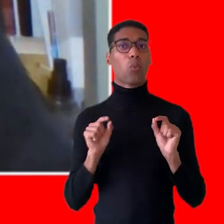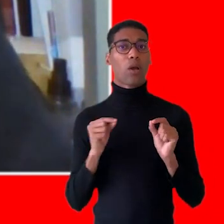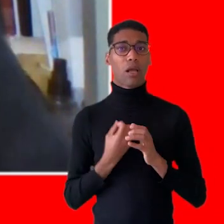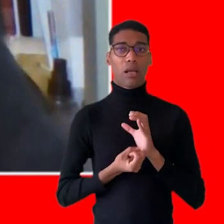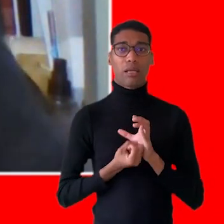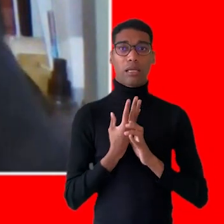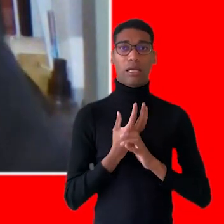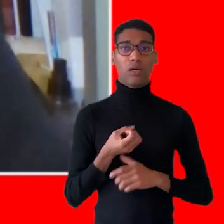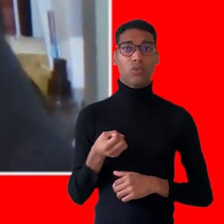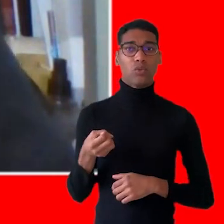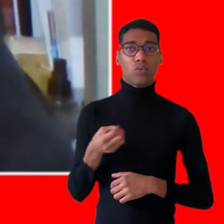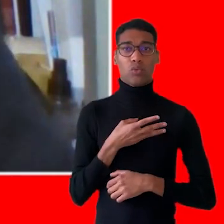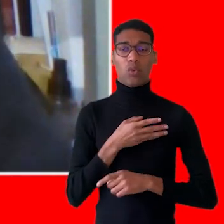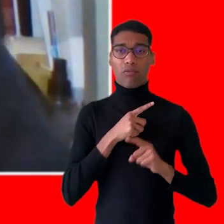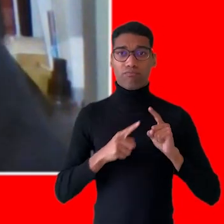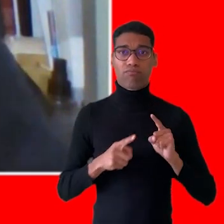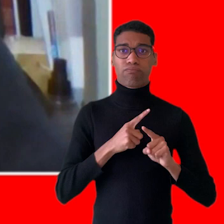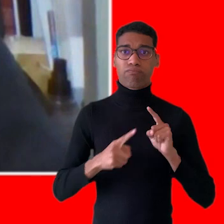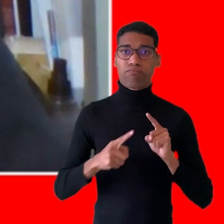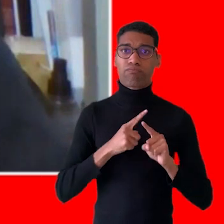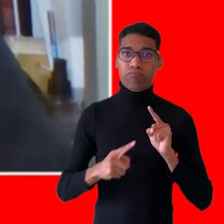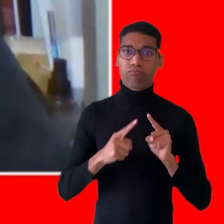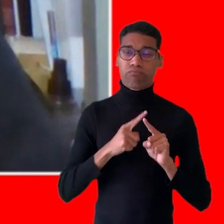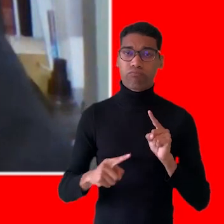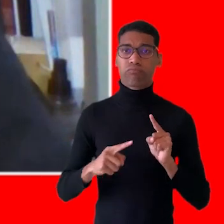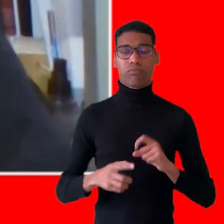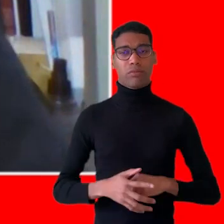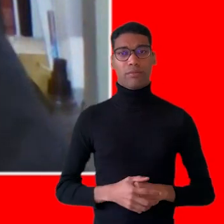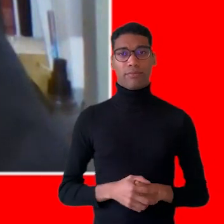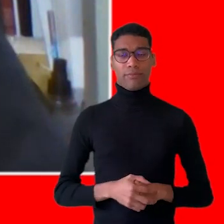senão criar novos impedimentos,